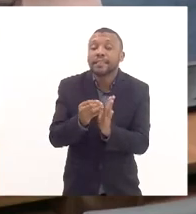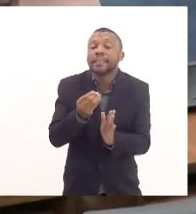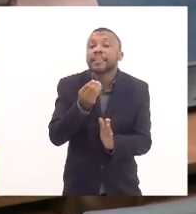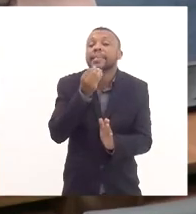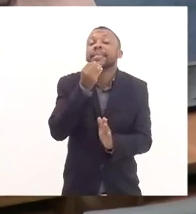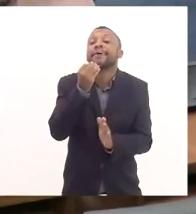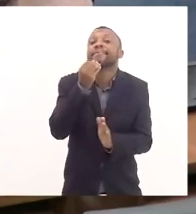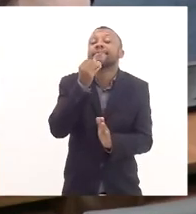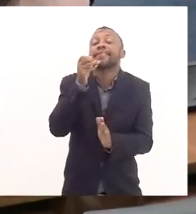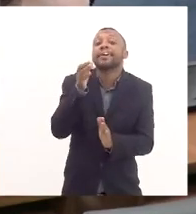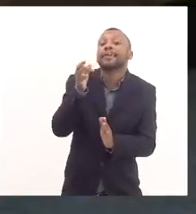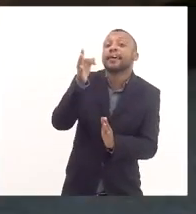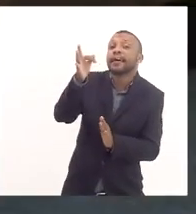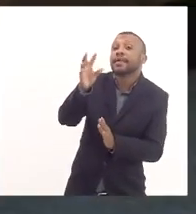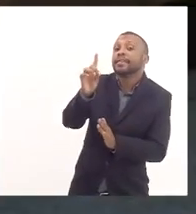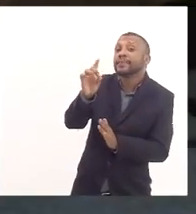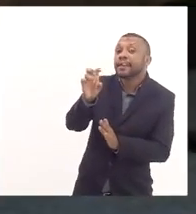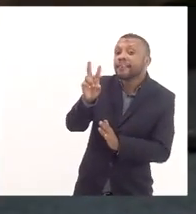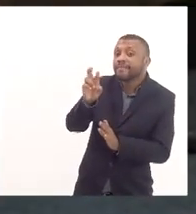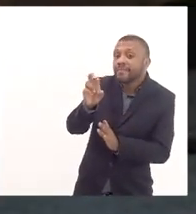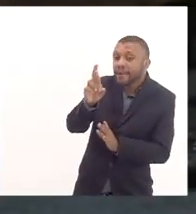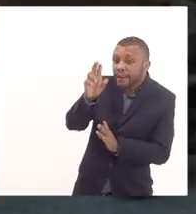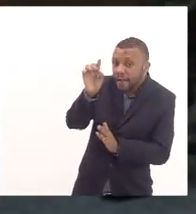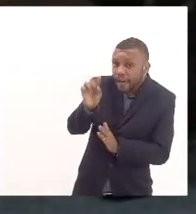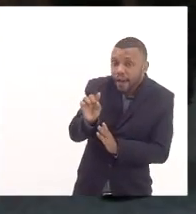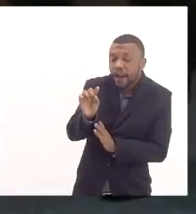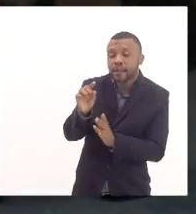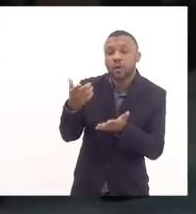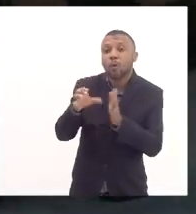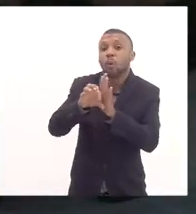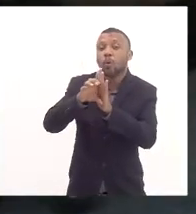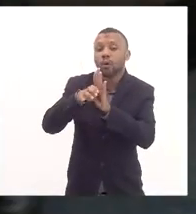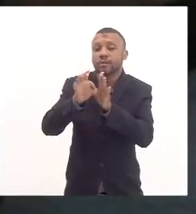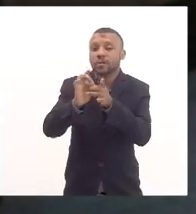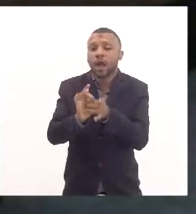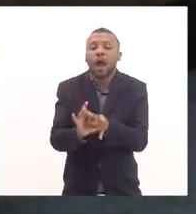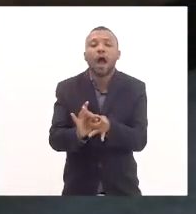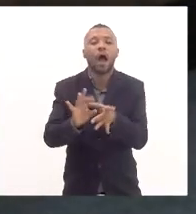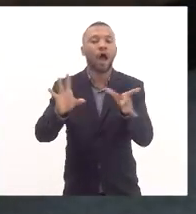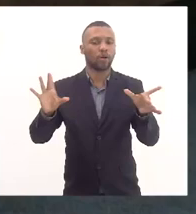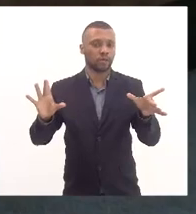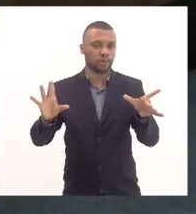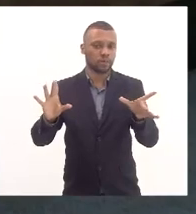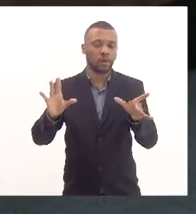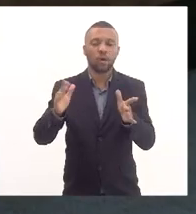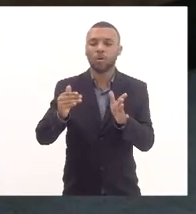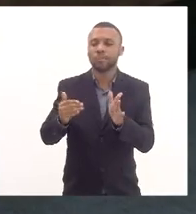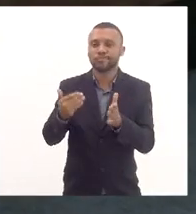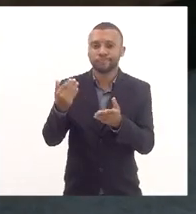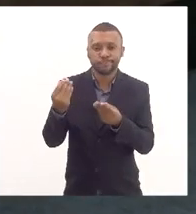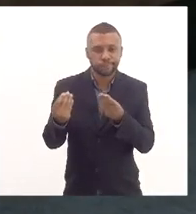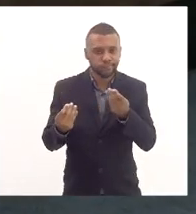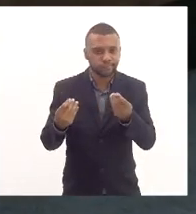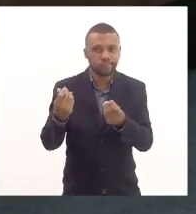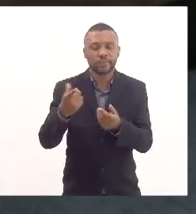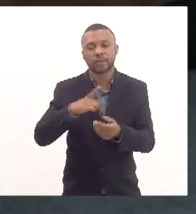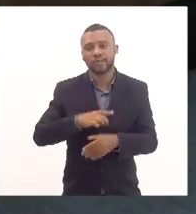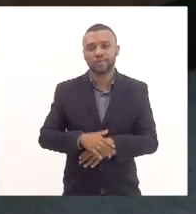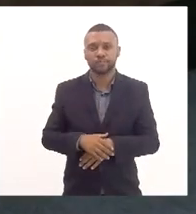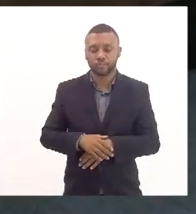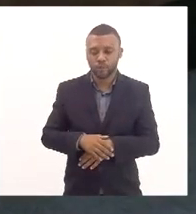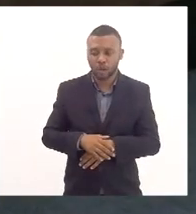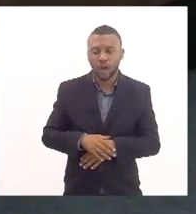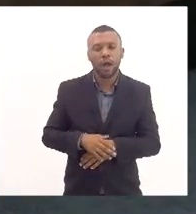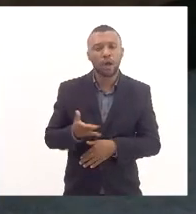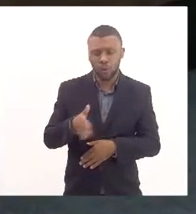foi o conceito de autorização passou a ser fica o poder